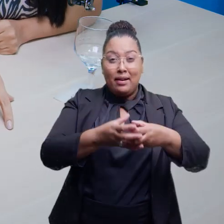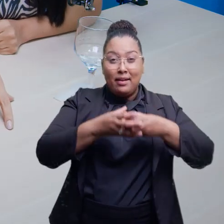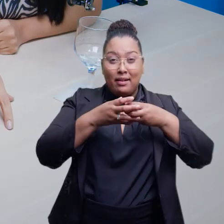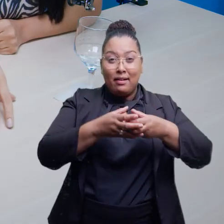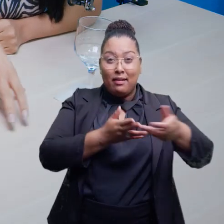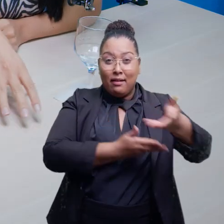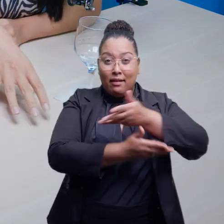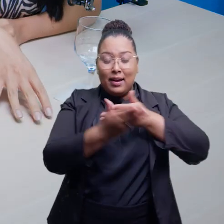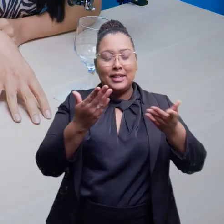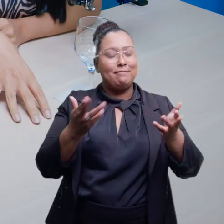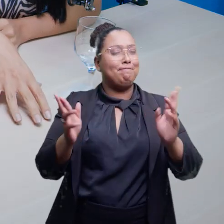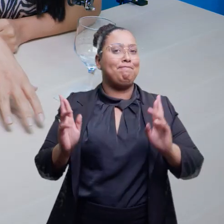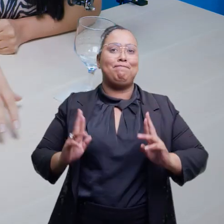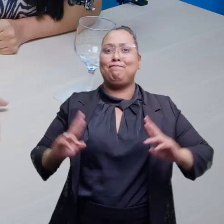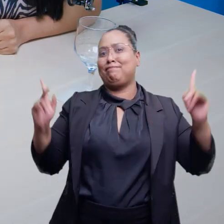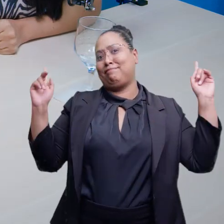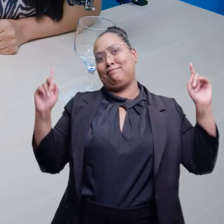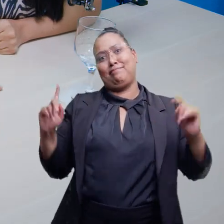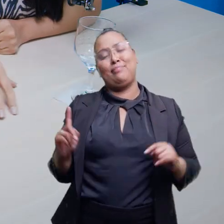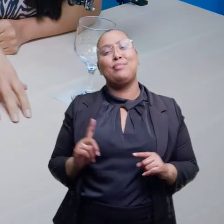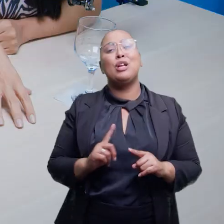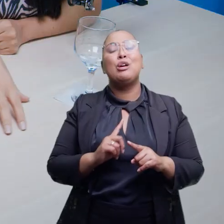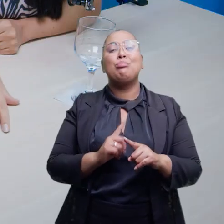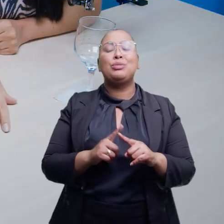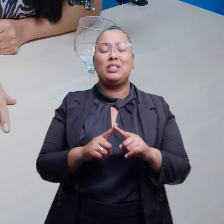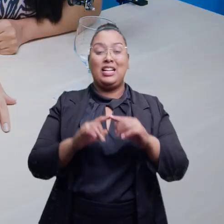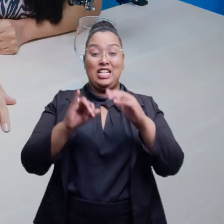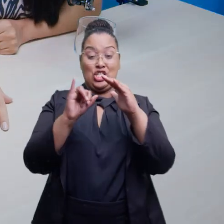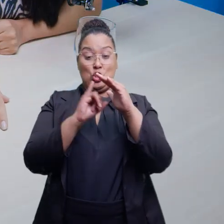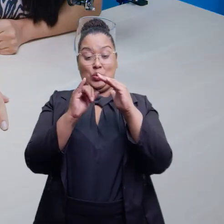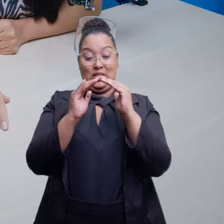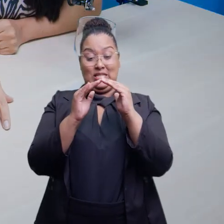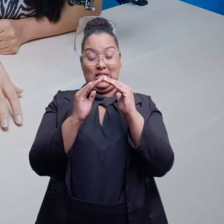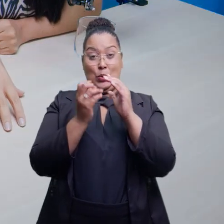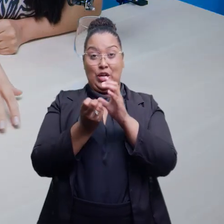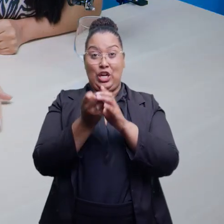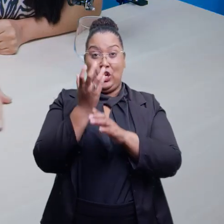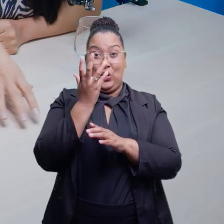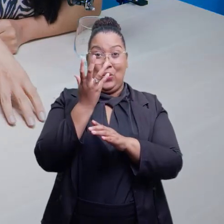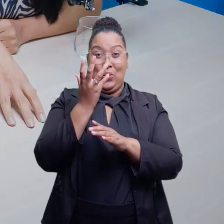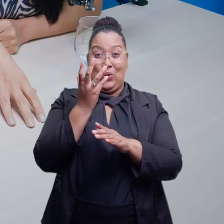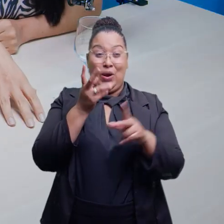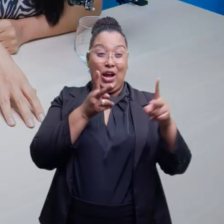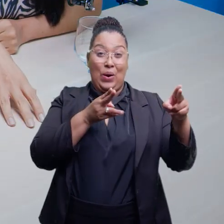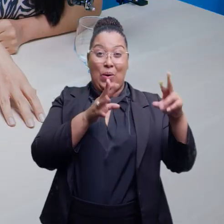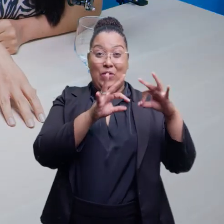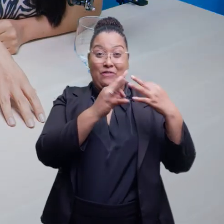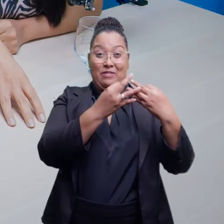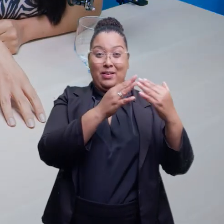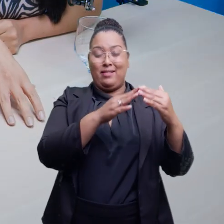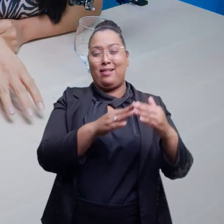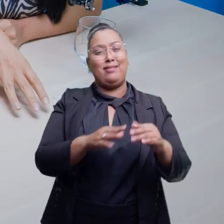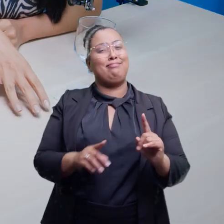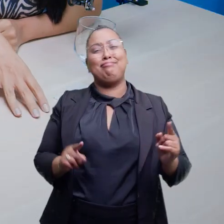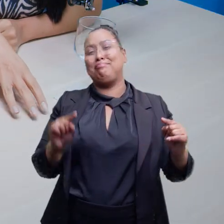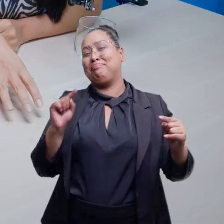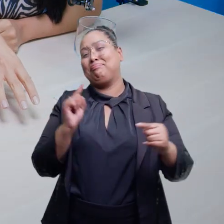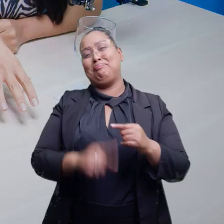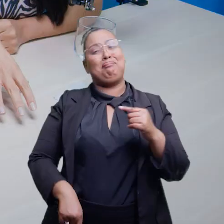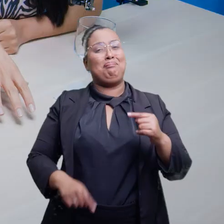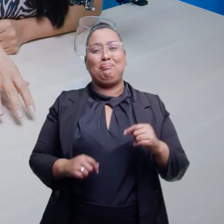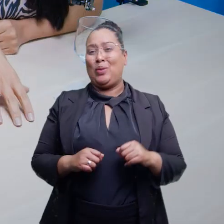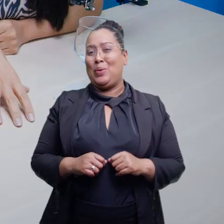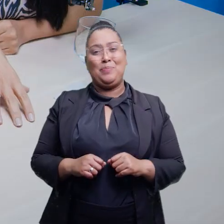convivência comunitária, porque a natureza da instituição, ela não é compatível com isso. E aí